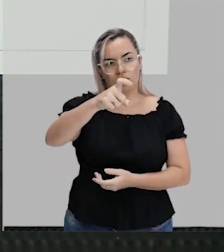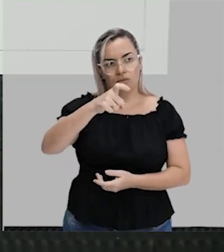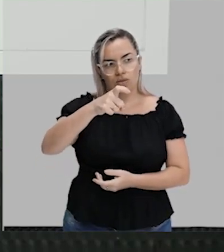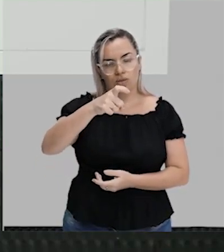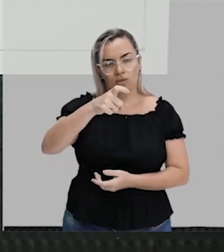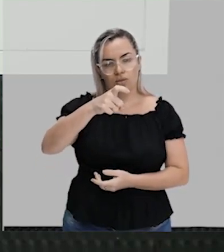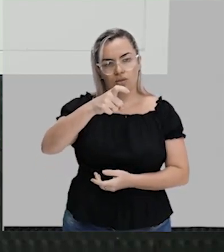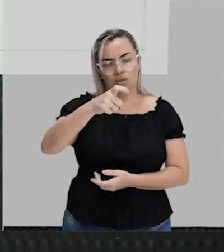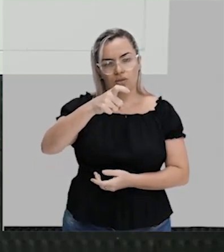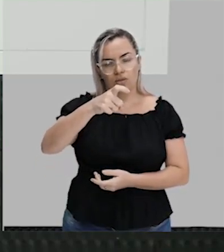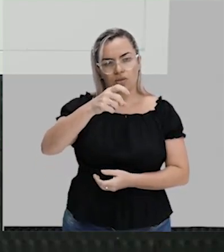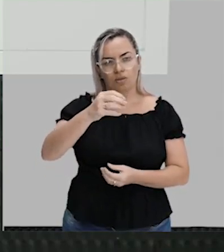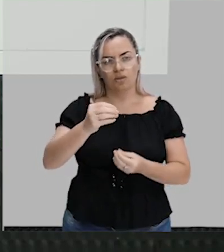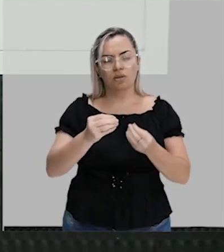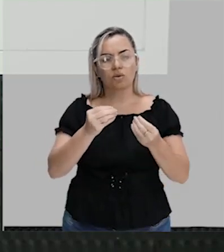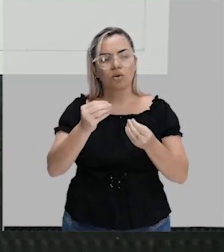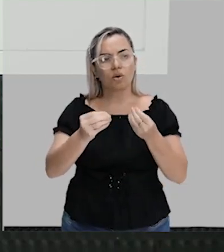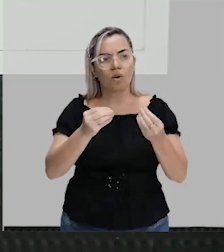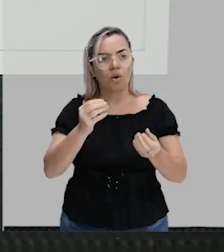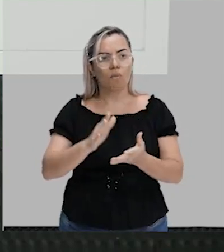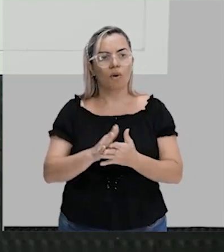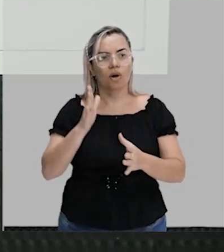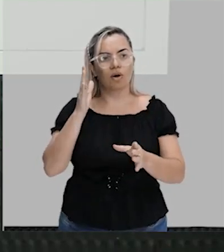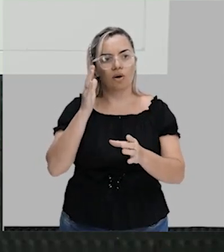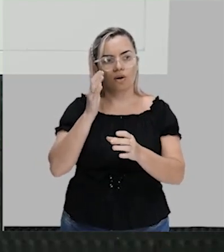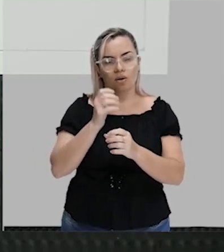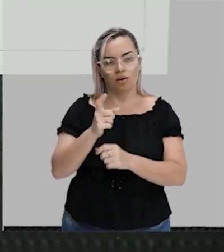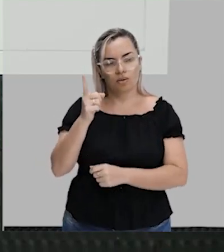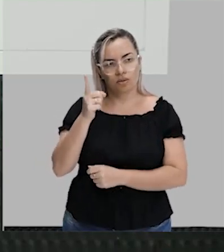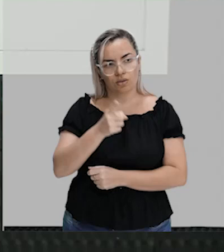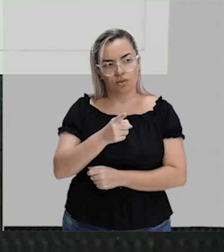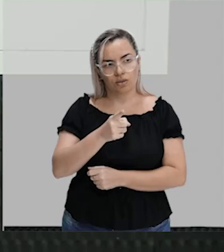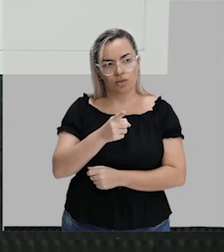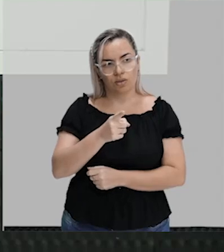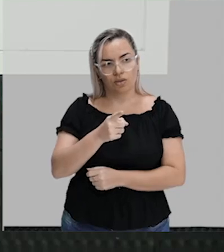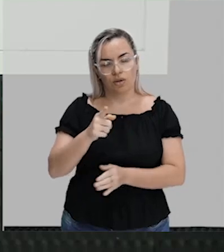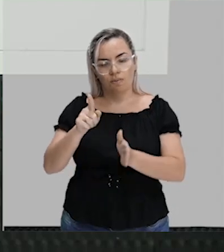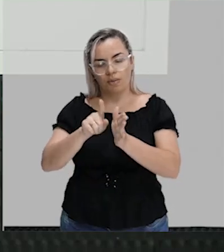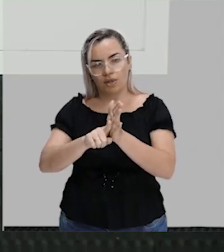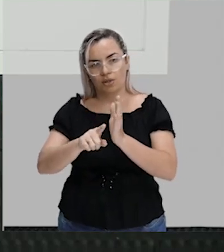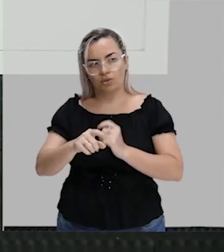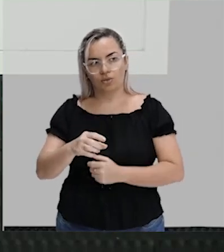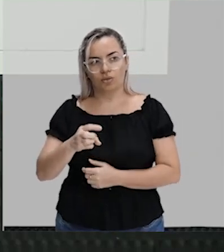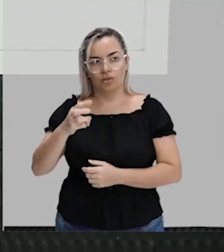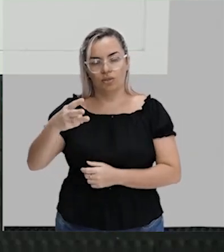cancelaria com quem com menos 3X então poderíamos explicar isso aqui por -3